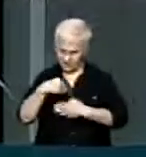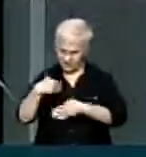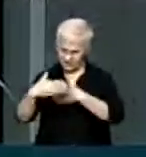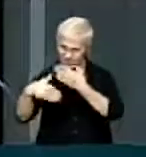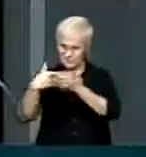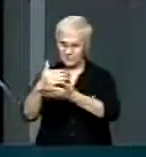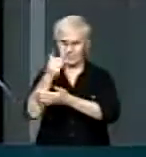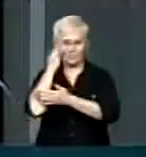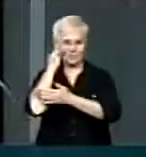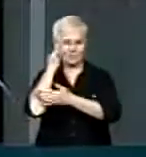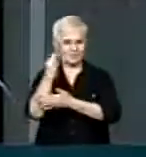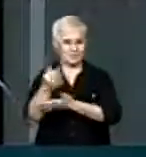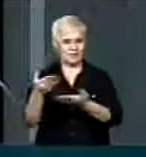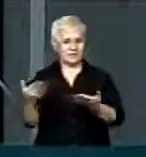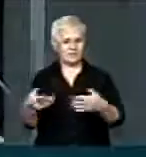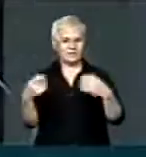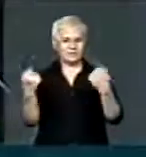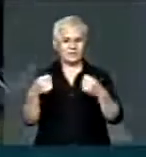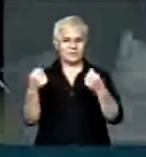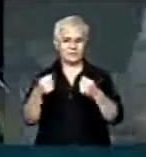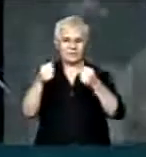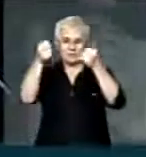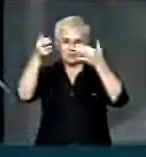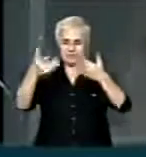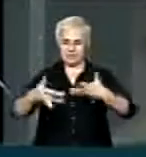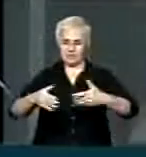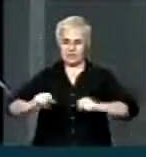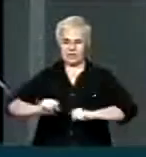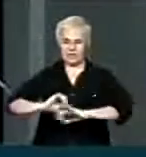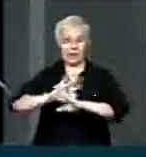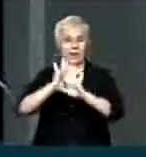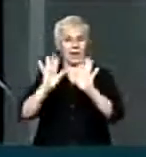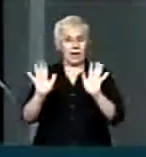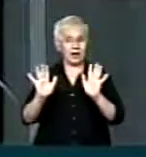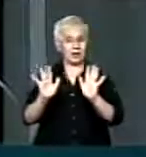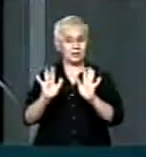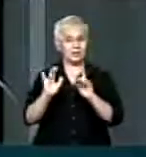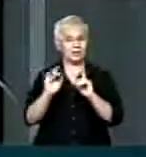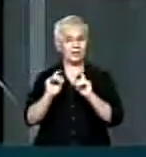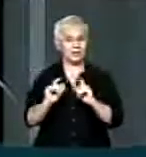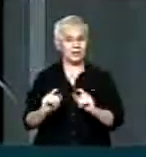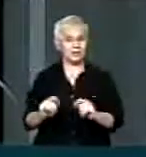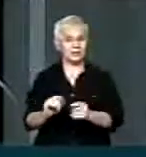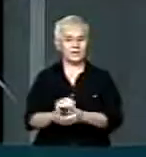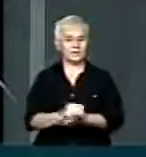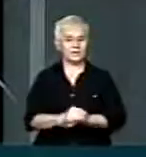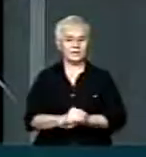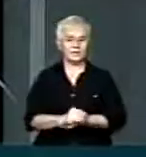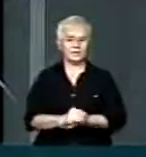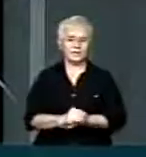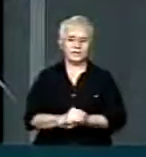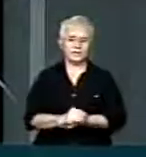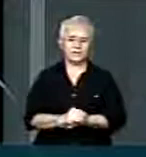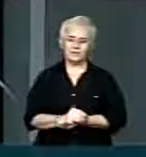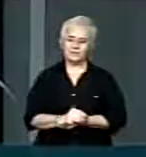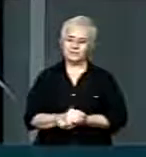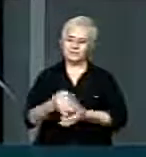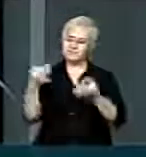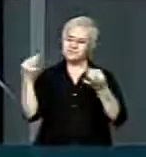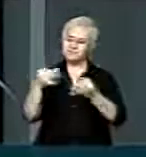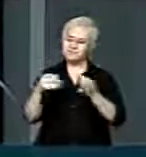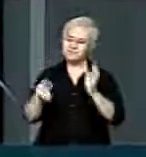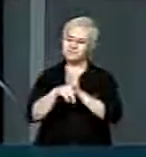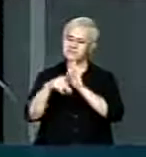gerações futuras. É preciso deixar bem claro, senhor presidente, que são brasileiros por